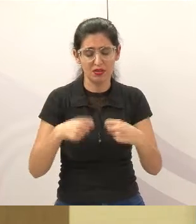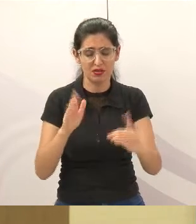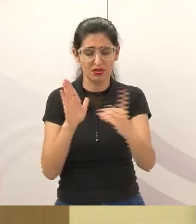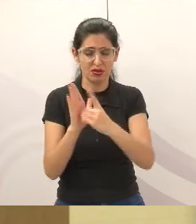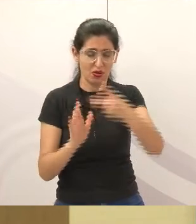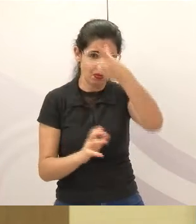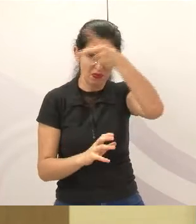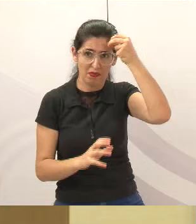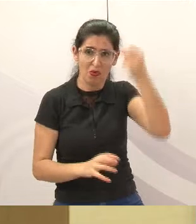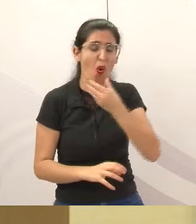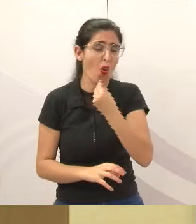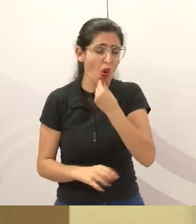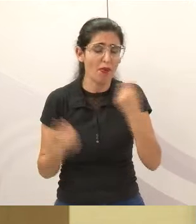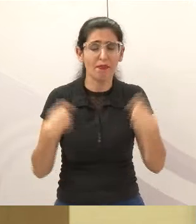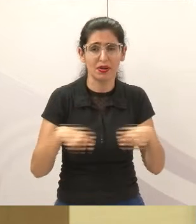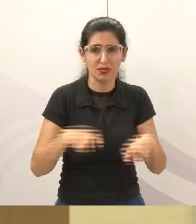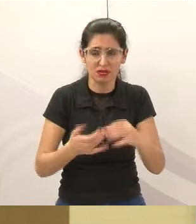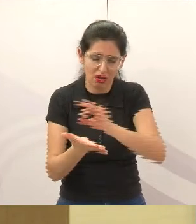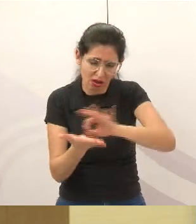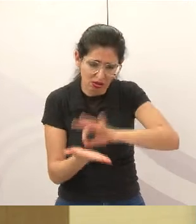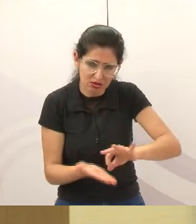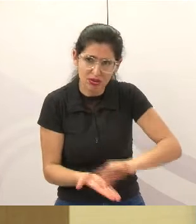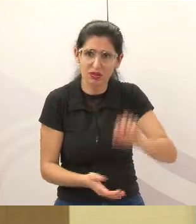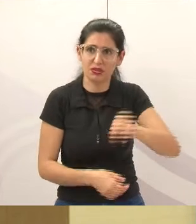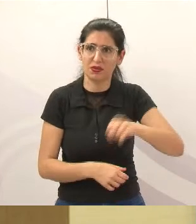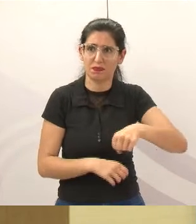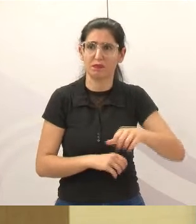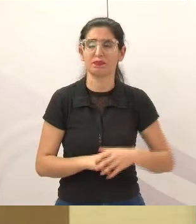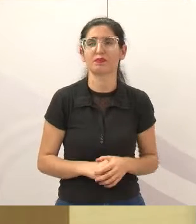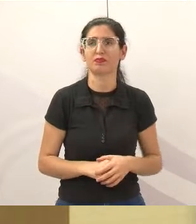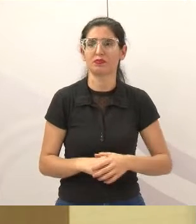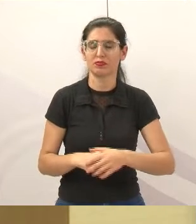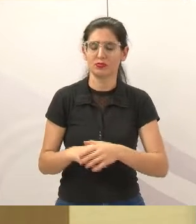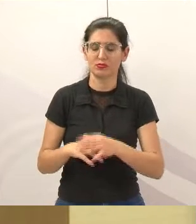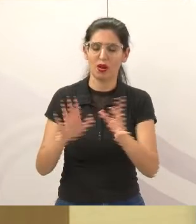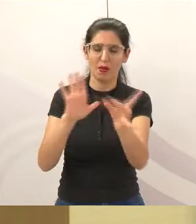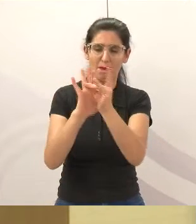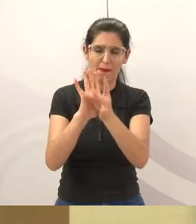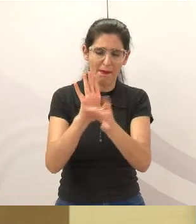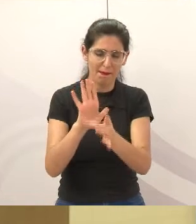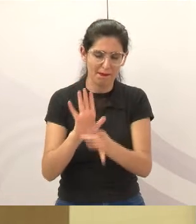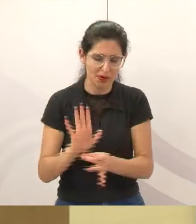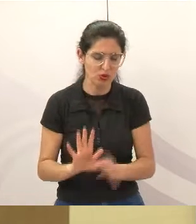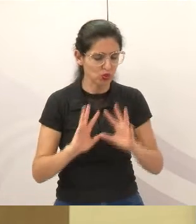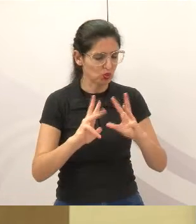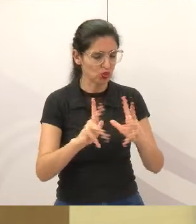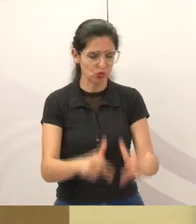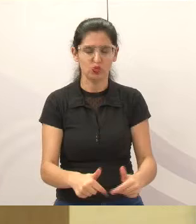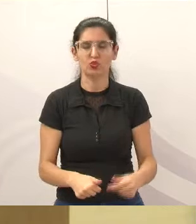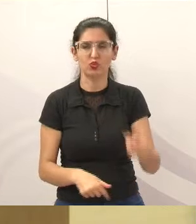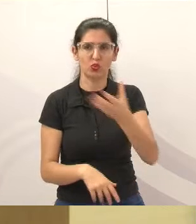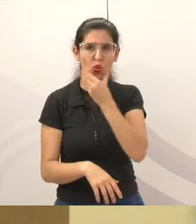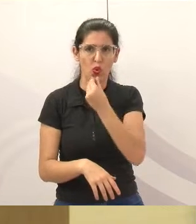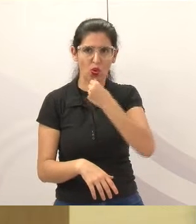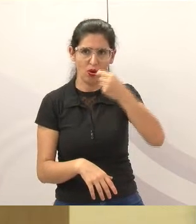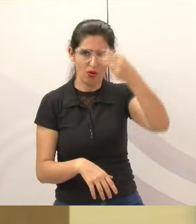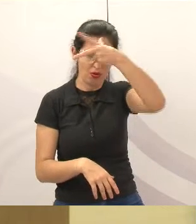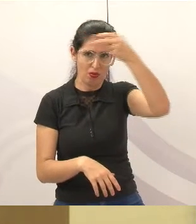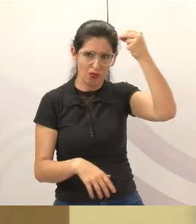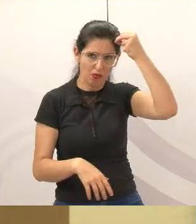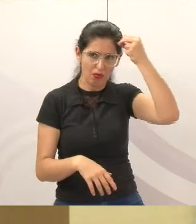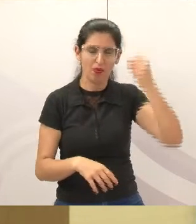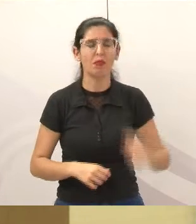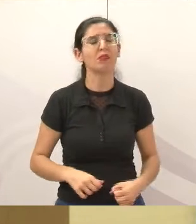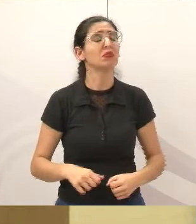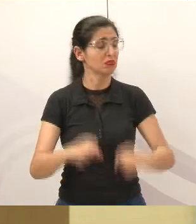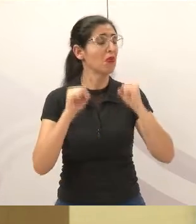deva fazer. Porque daí vem com as restrições, vem com mais coisas que ele tem autonomia e autoridade para realizar